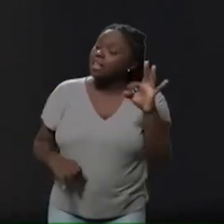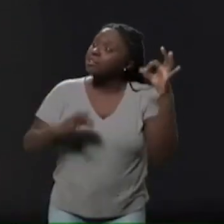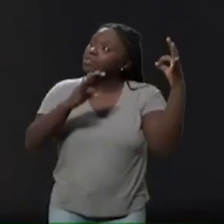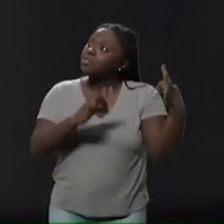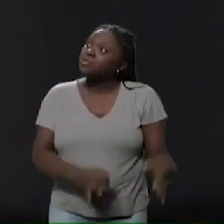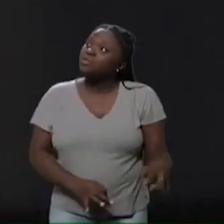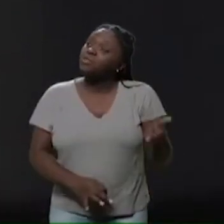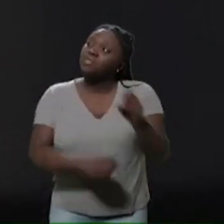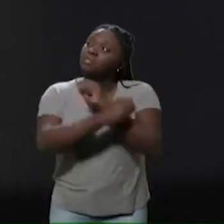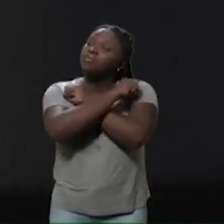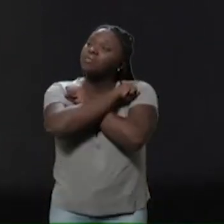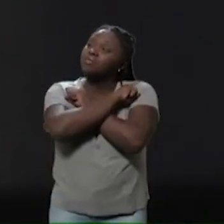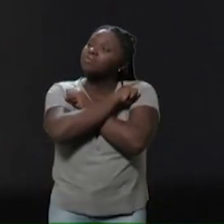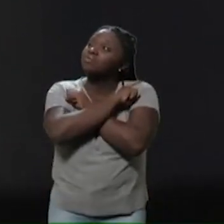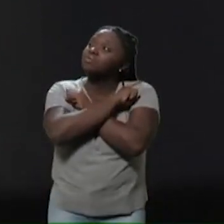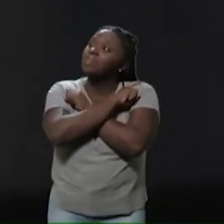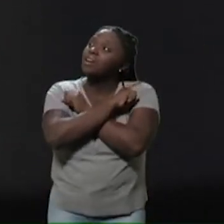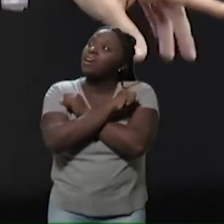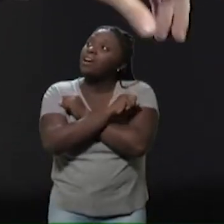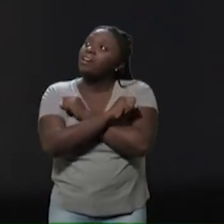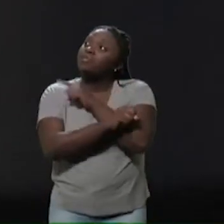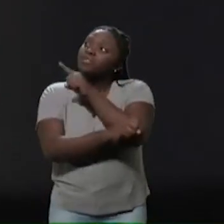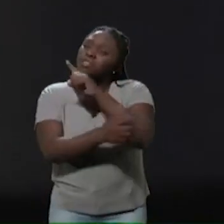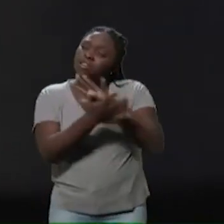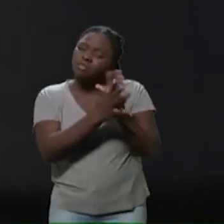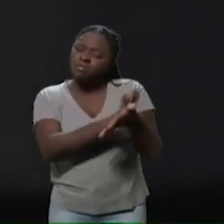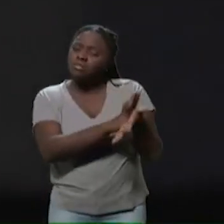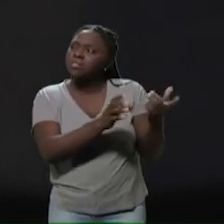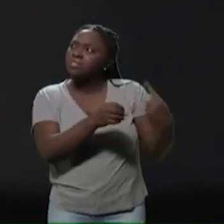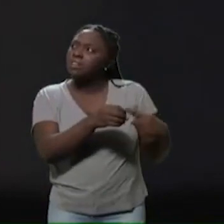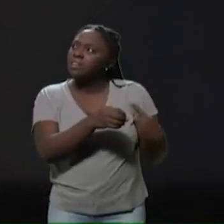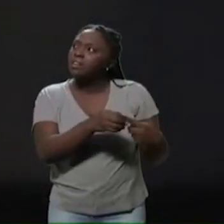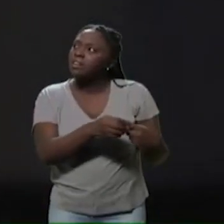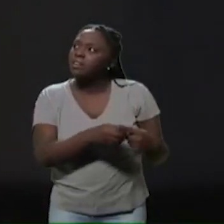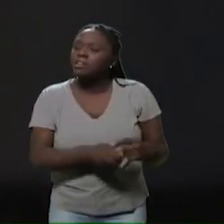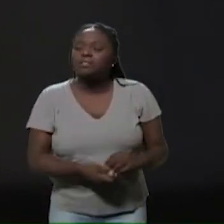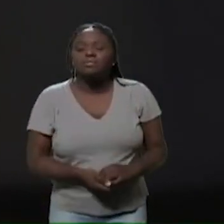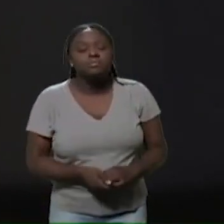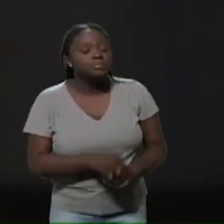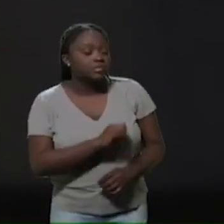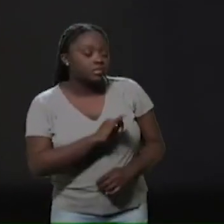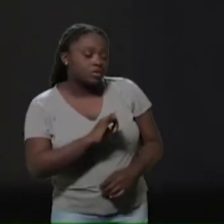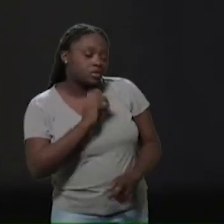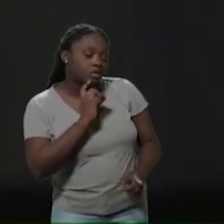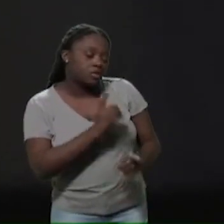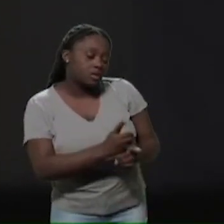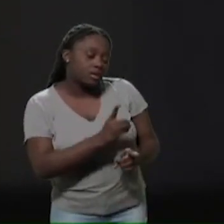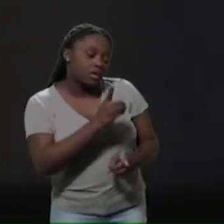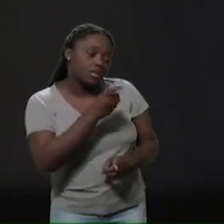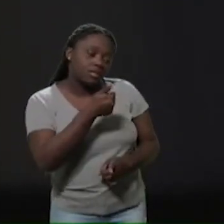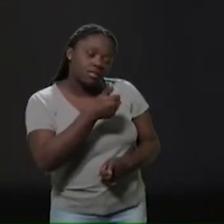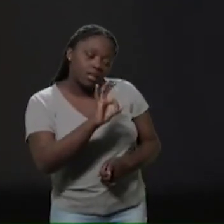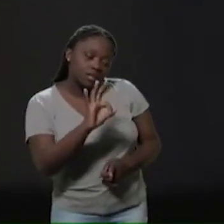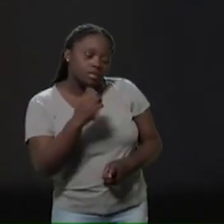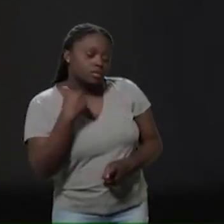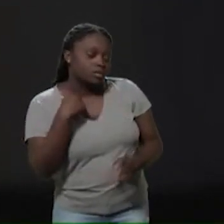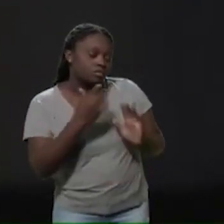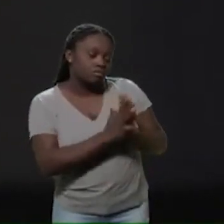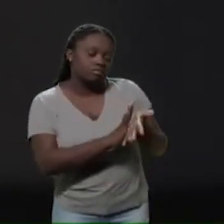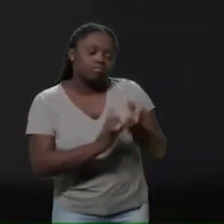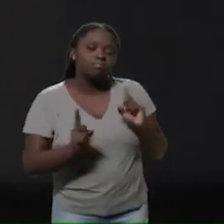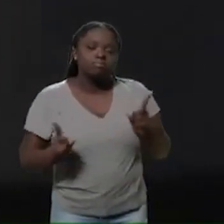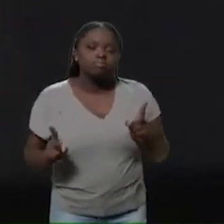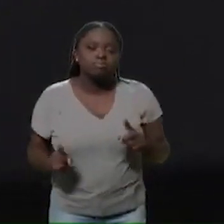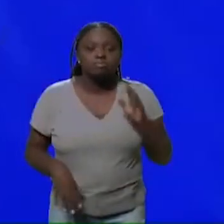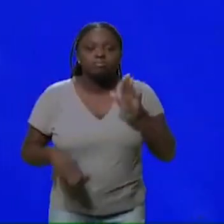Sodoma, o Senhor deixa de destruir a cidade? Deus falou, se eu encontrar 10, eu deixo de destruir. Quem sabe essa cidade... Quem